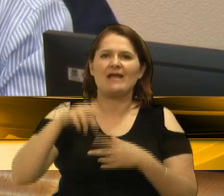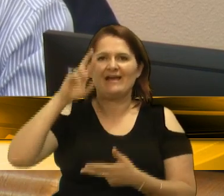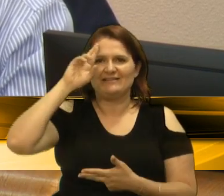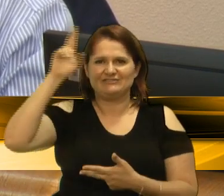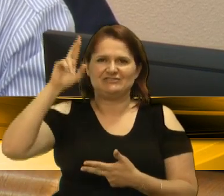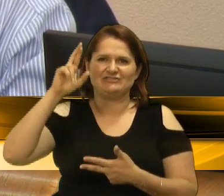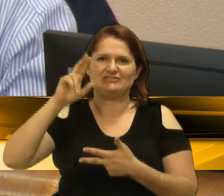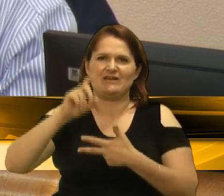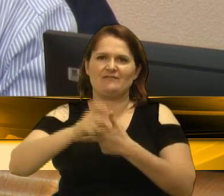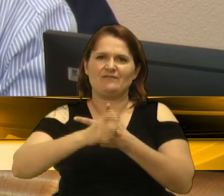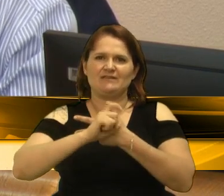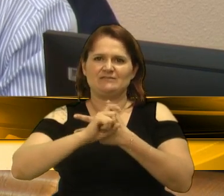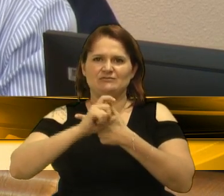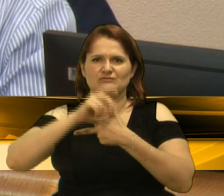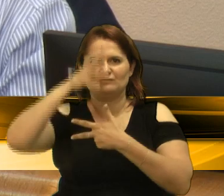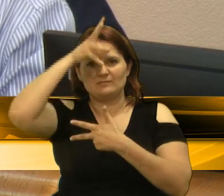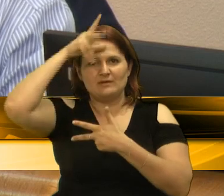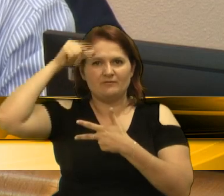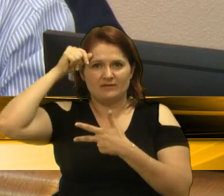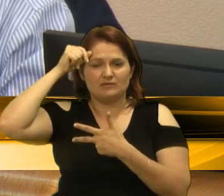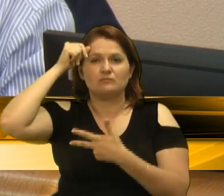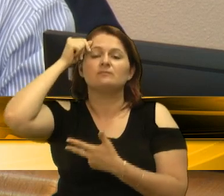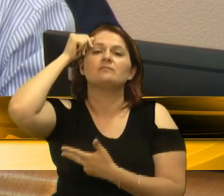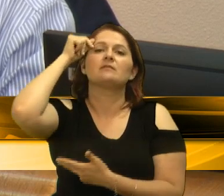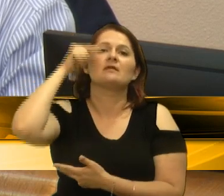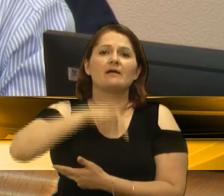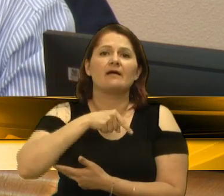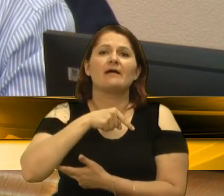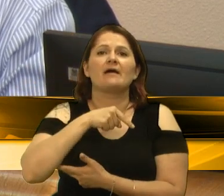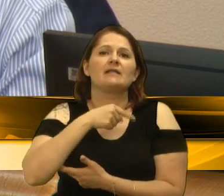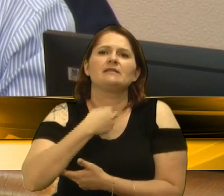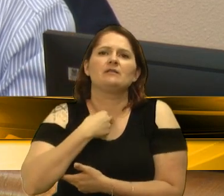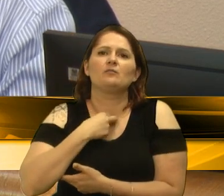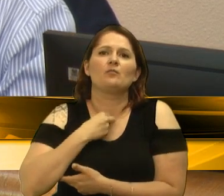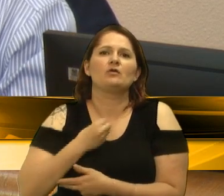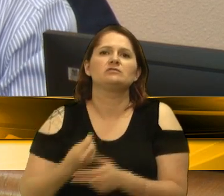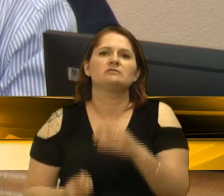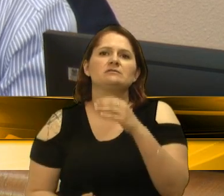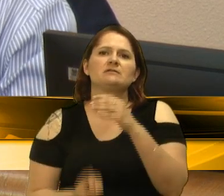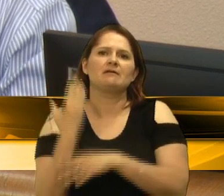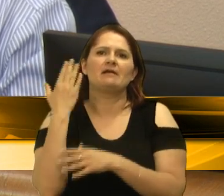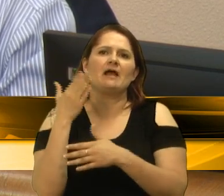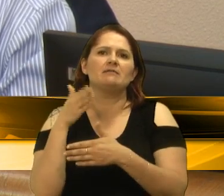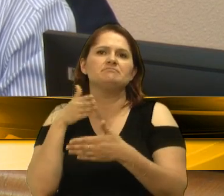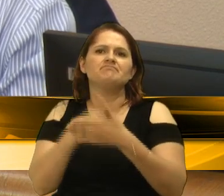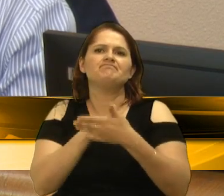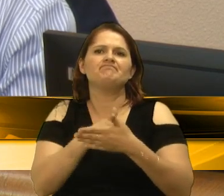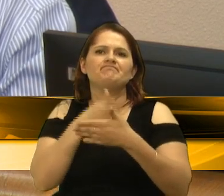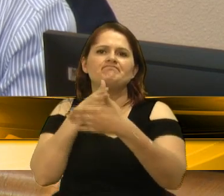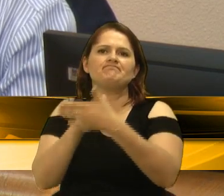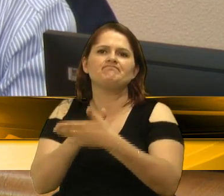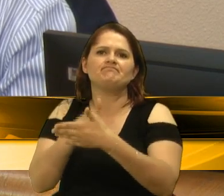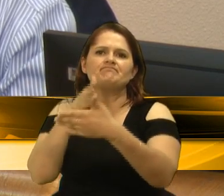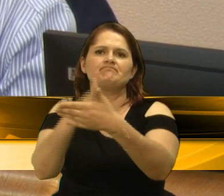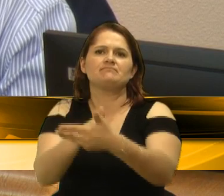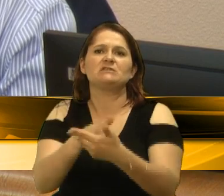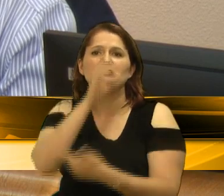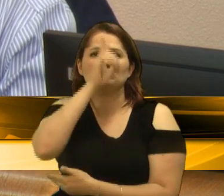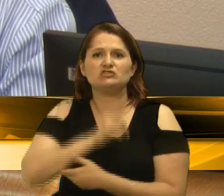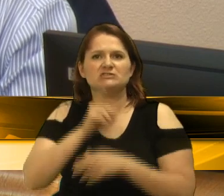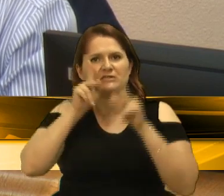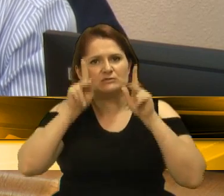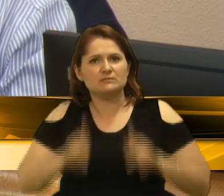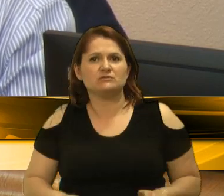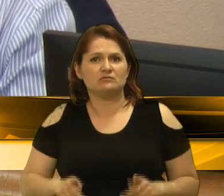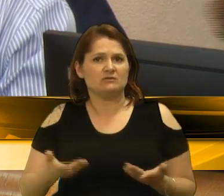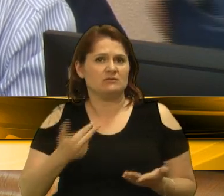critérios para que a comunicação do ato não pode ter por objeto criar empecilhos para que o referido direito se concretize sob pena